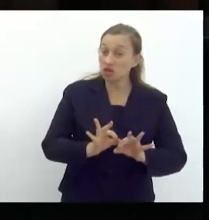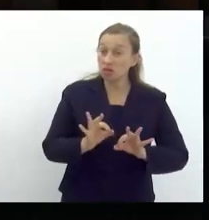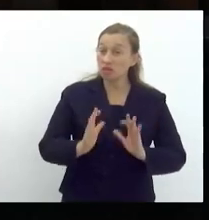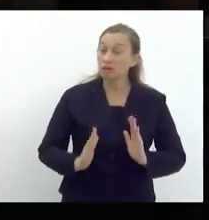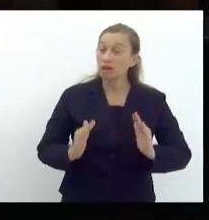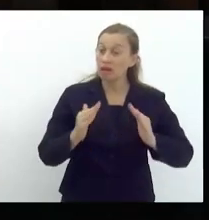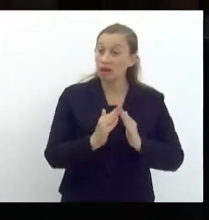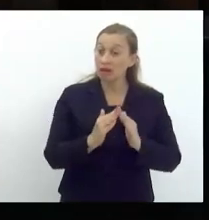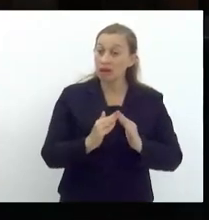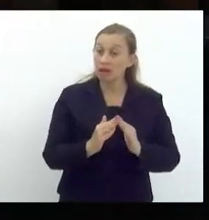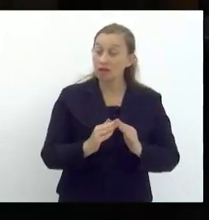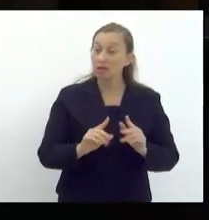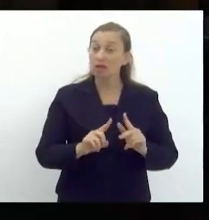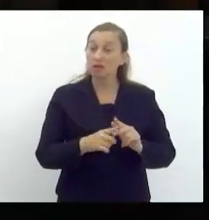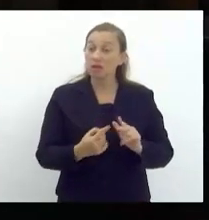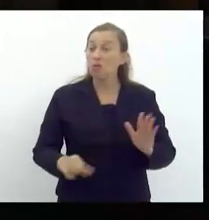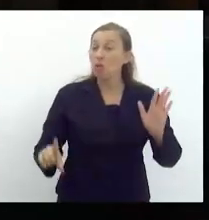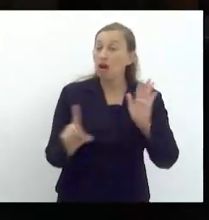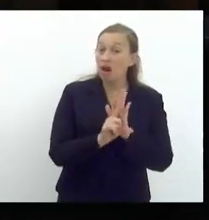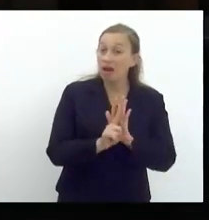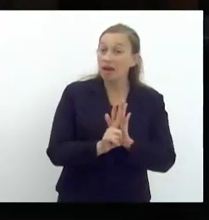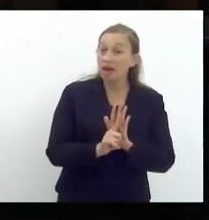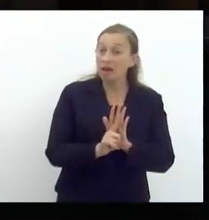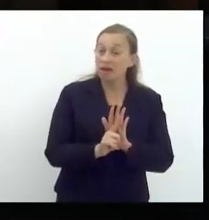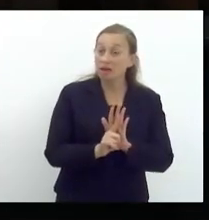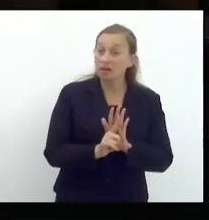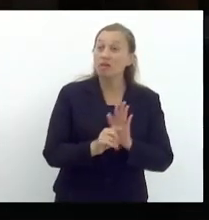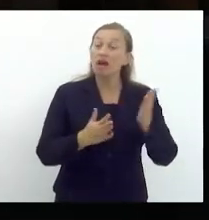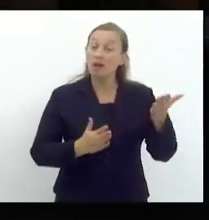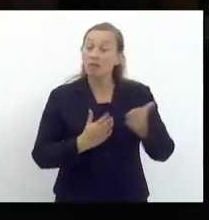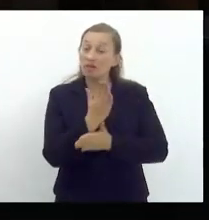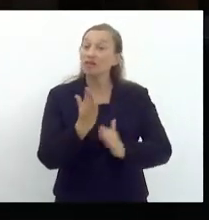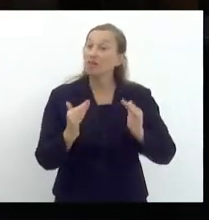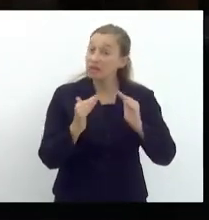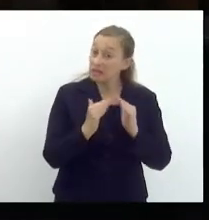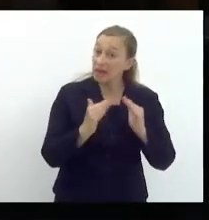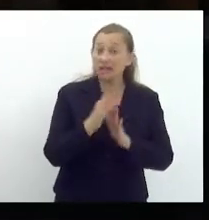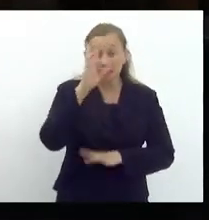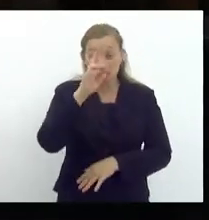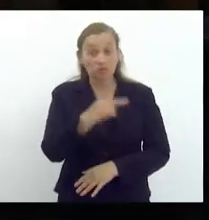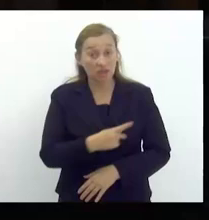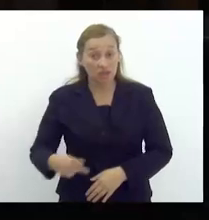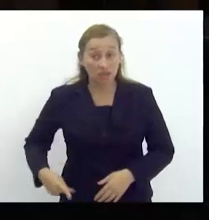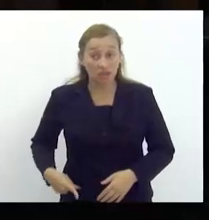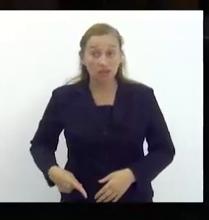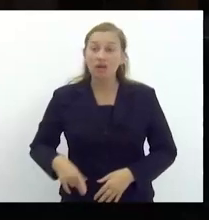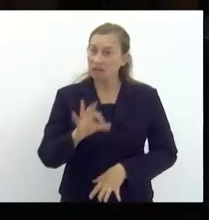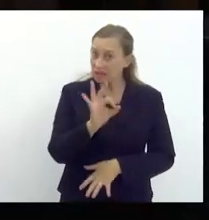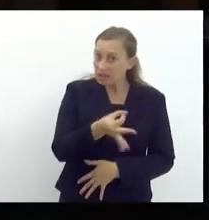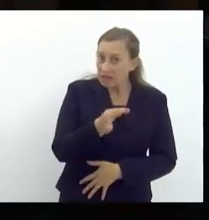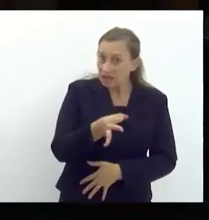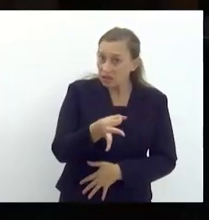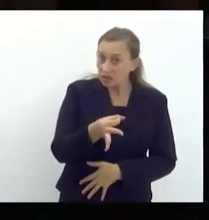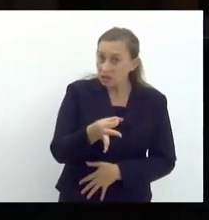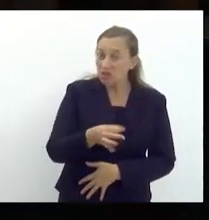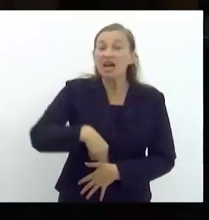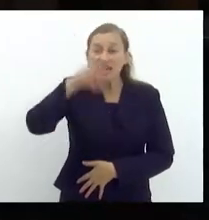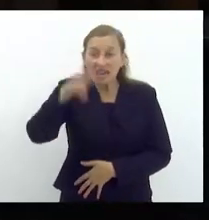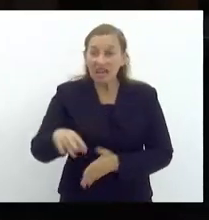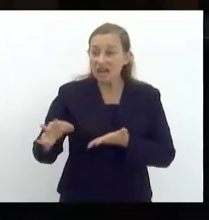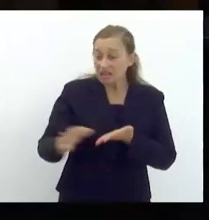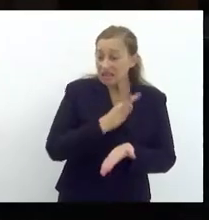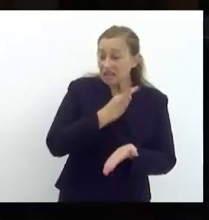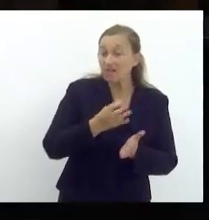para revogar uma lei que foi aprovada por essa casa senhor presidente Tá certo que quem